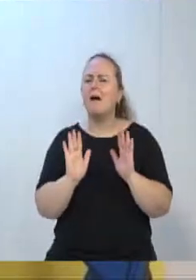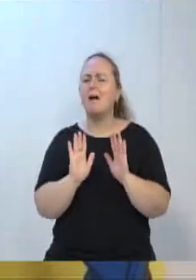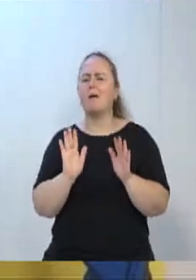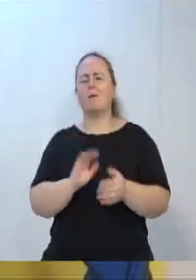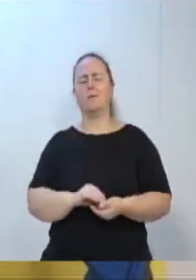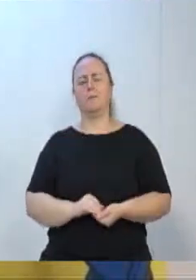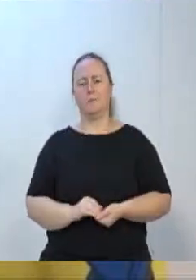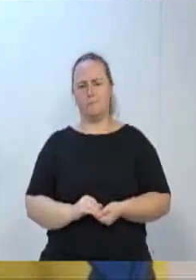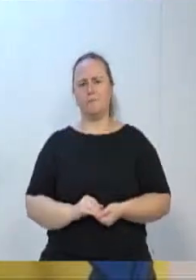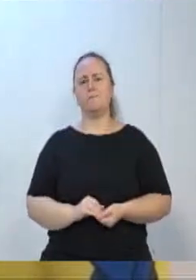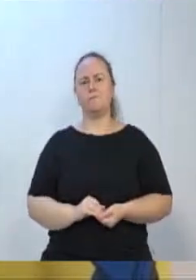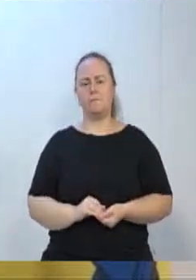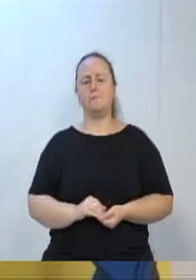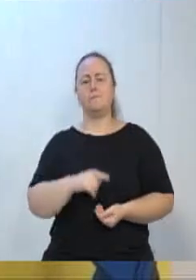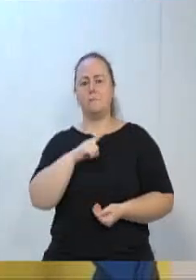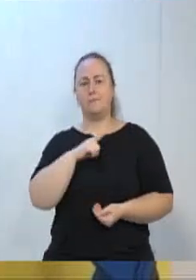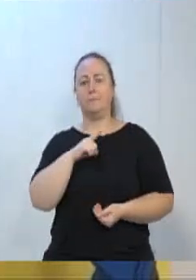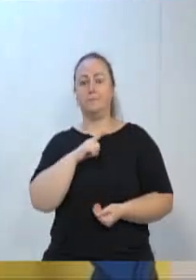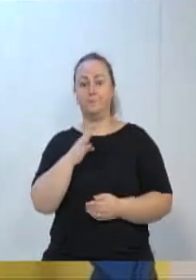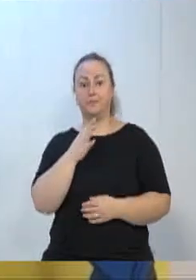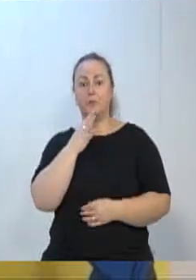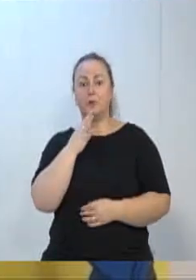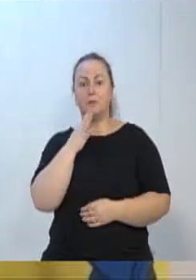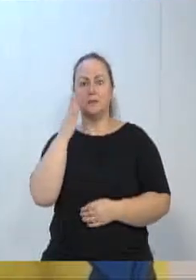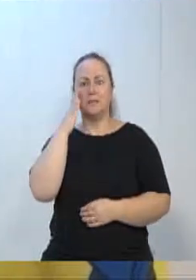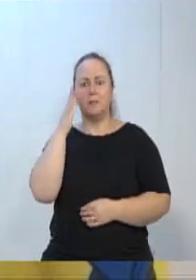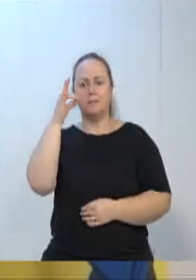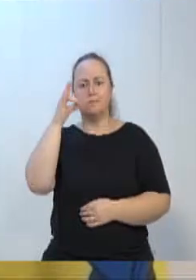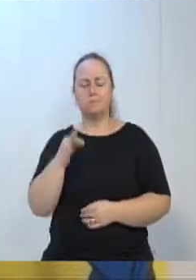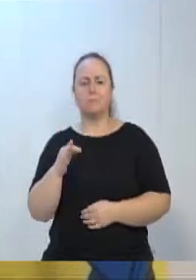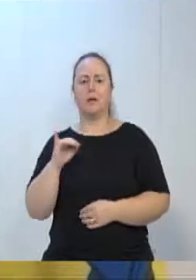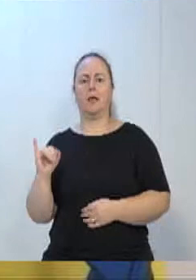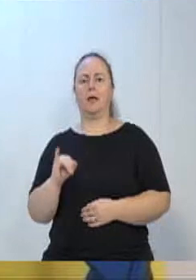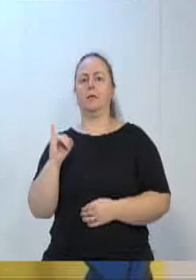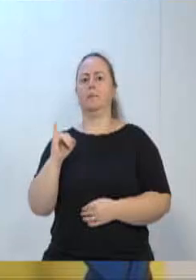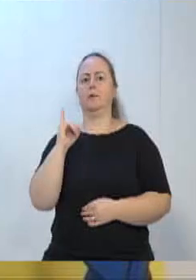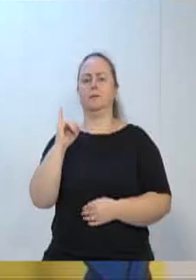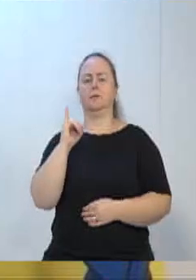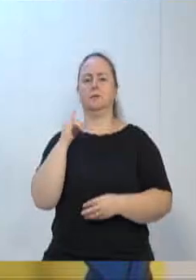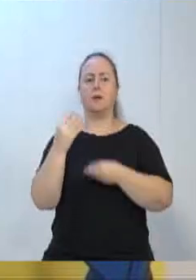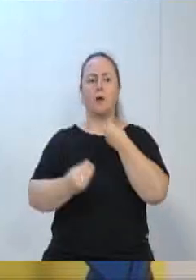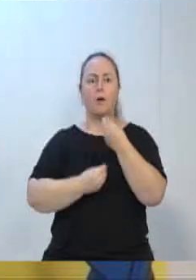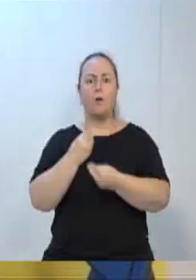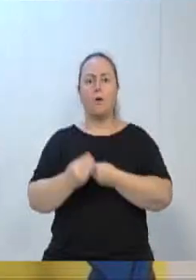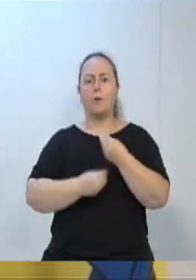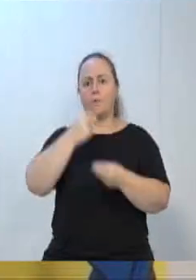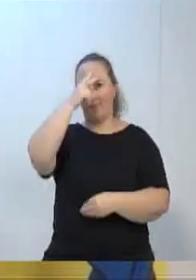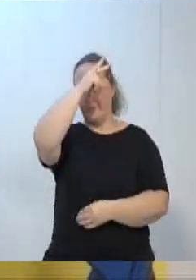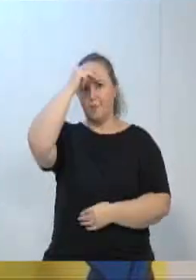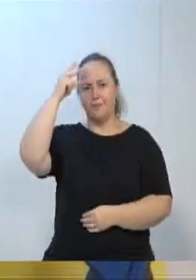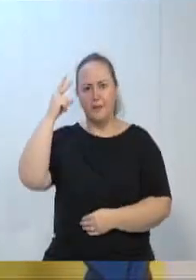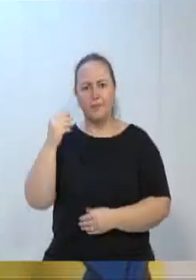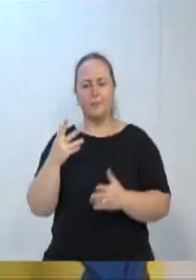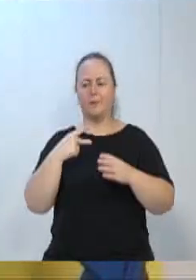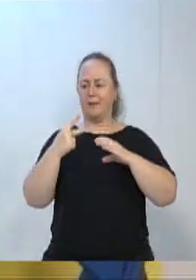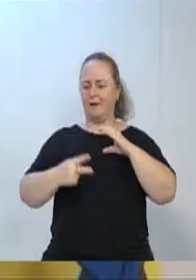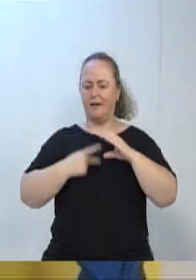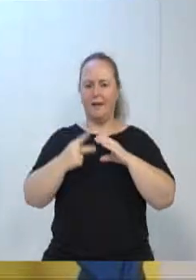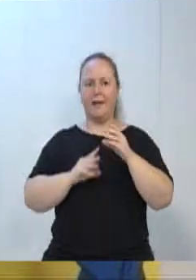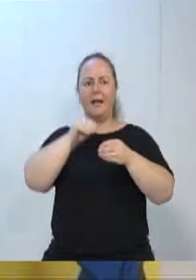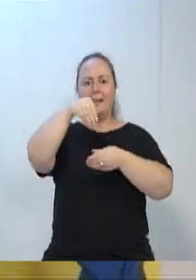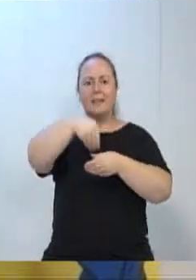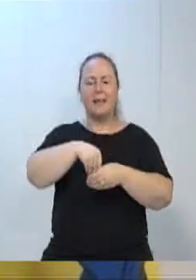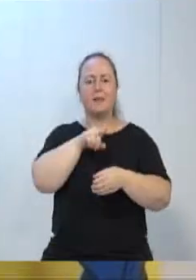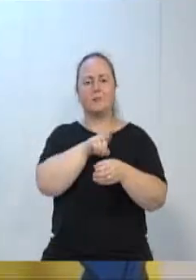Porque aqueles que têm conhecimento sabem do tamanho da importância que é o poder legislativo dentro de uma cidade, dentro de um estado e dentro do